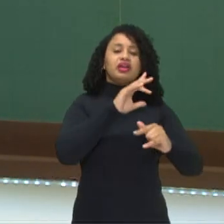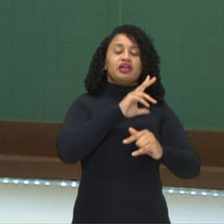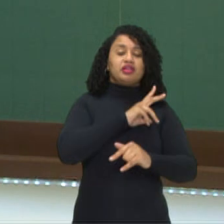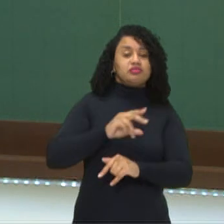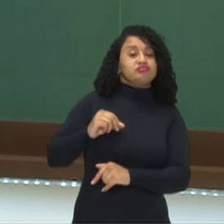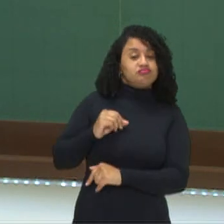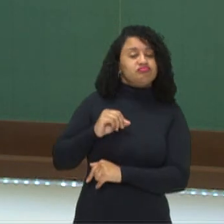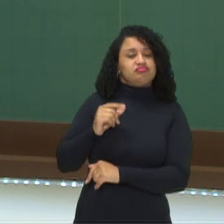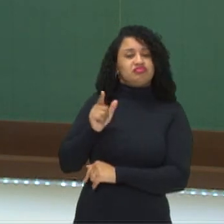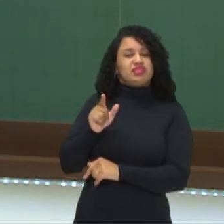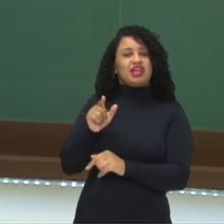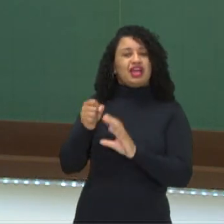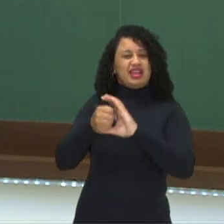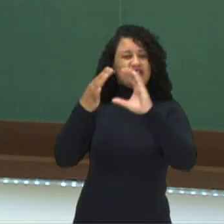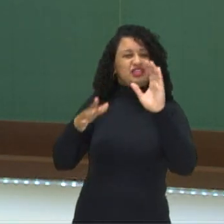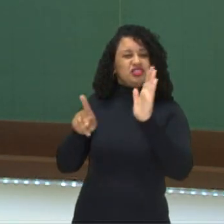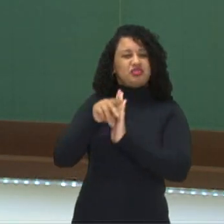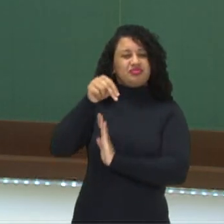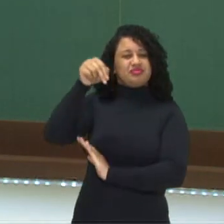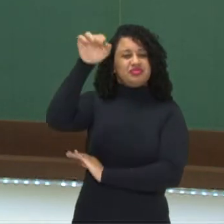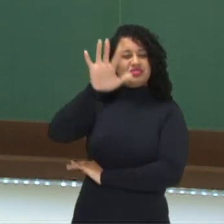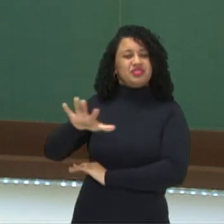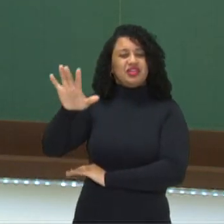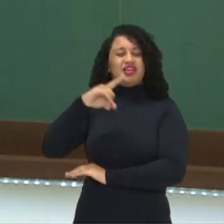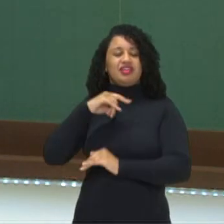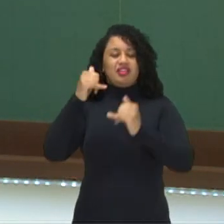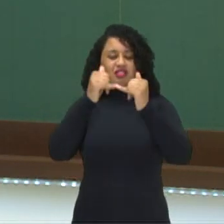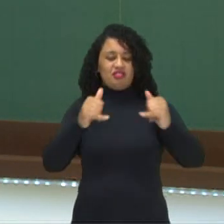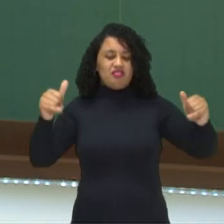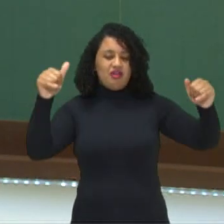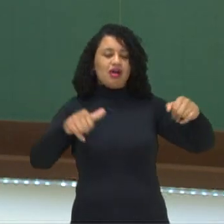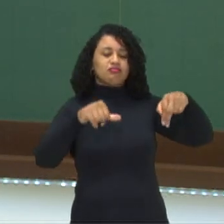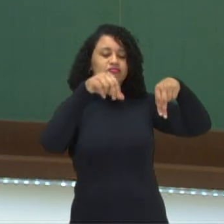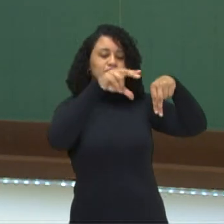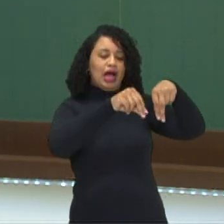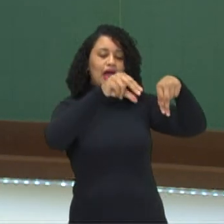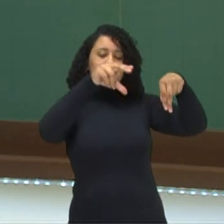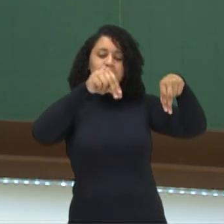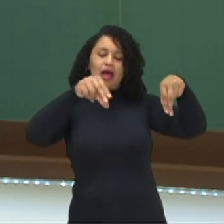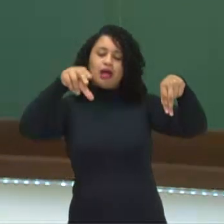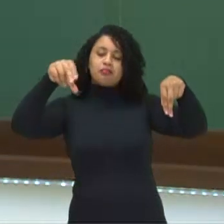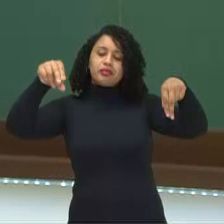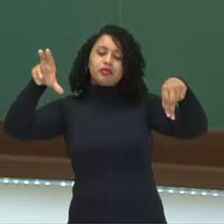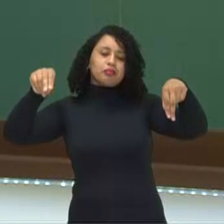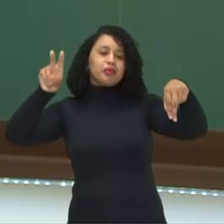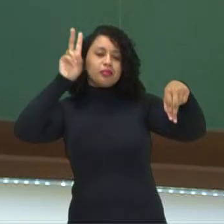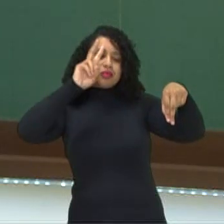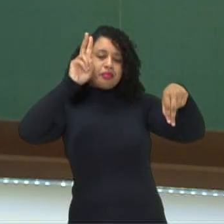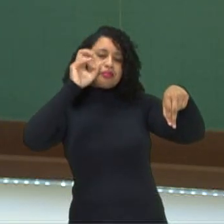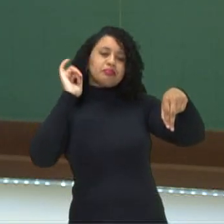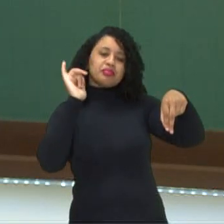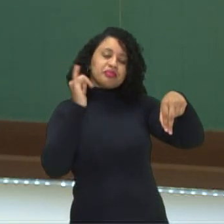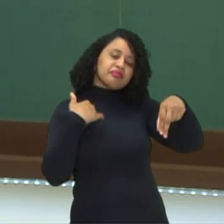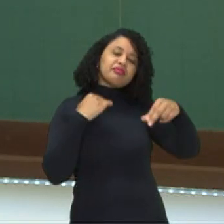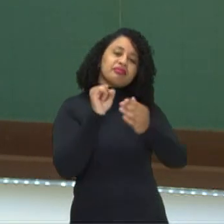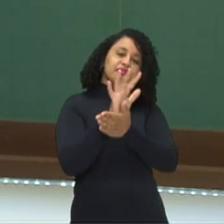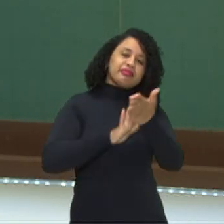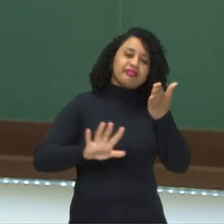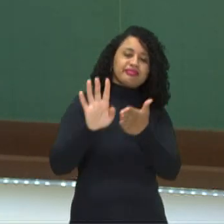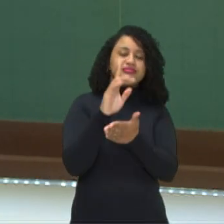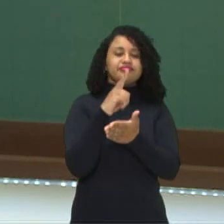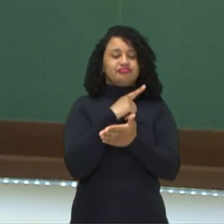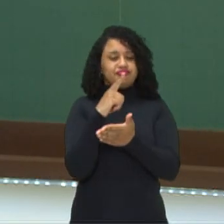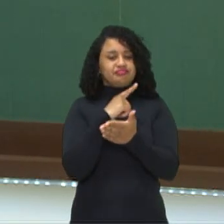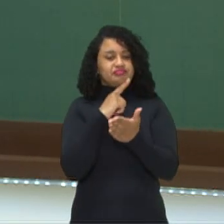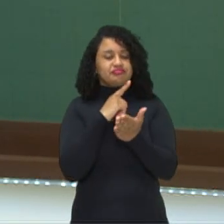Nordeste, característico do Nordeste, e que tem o varal, né, que é pendurado essas histórias com essas imagens de xilogravura, né,